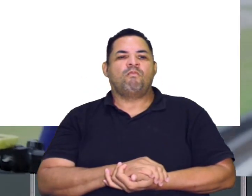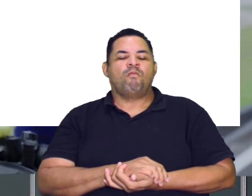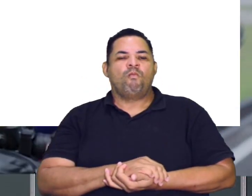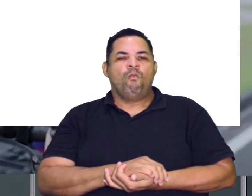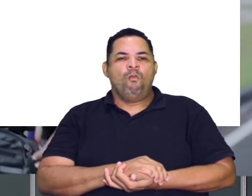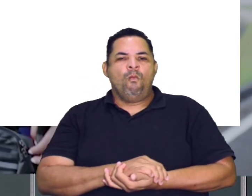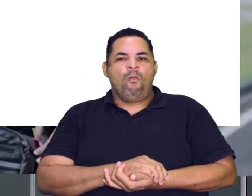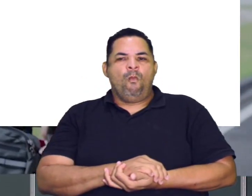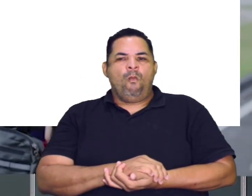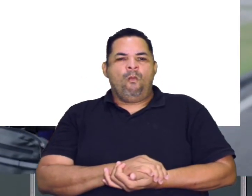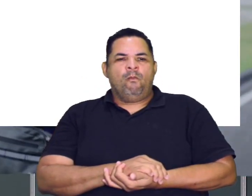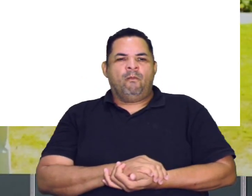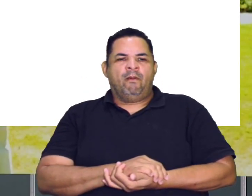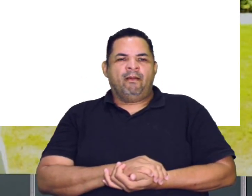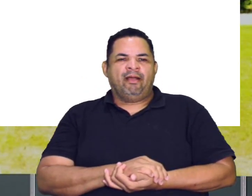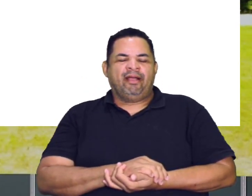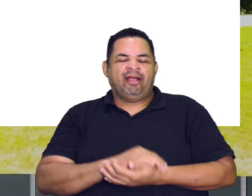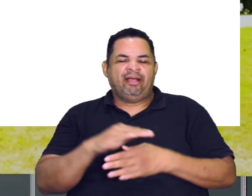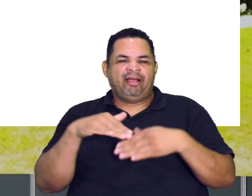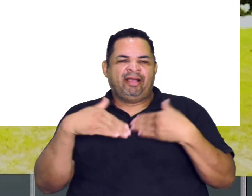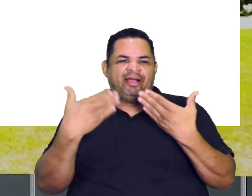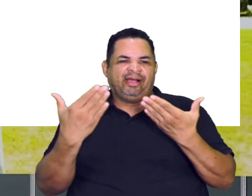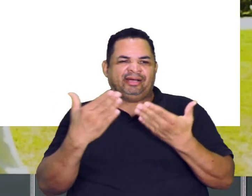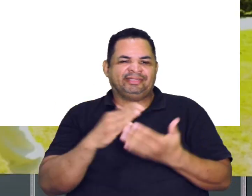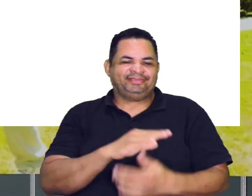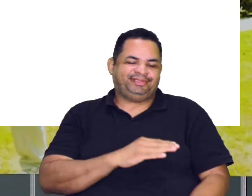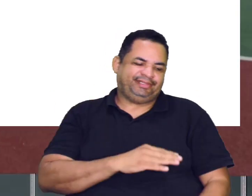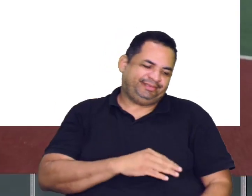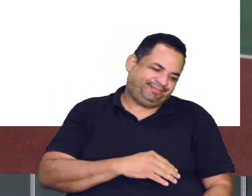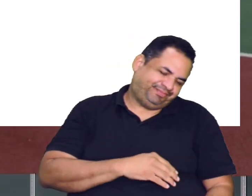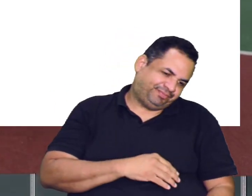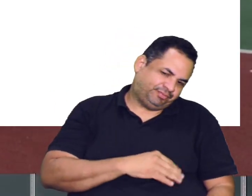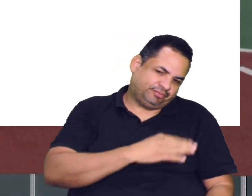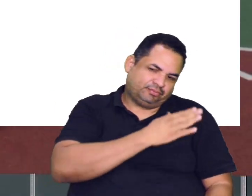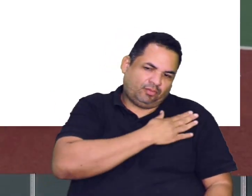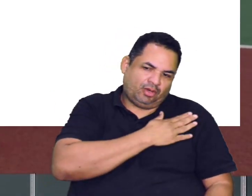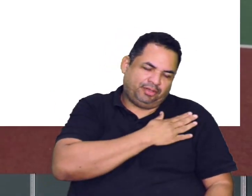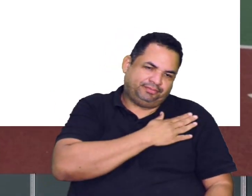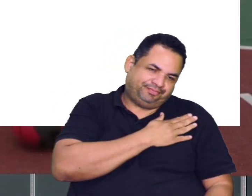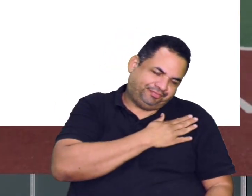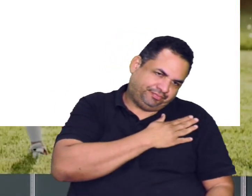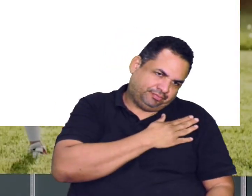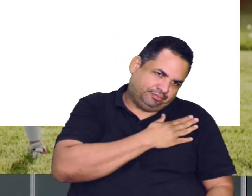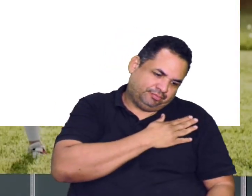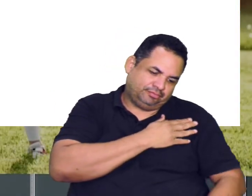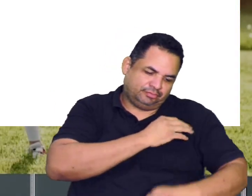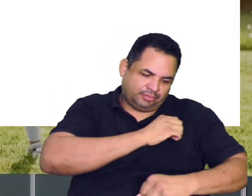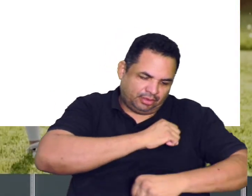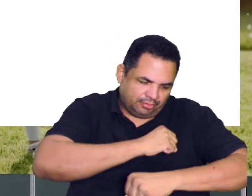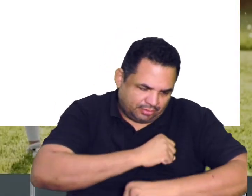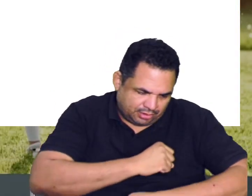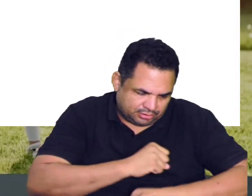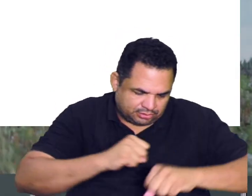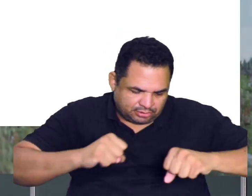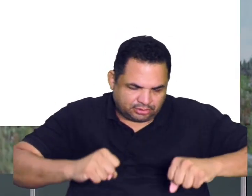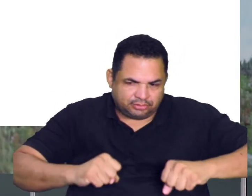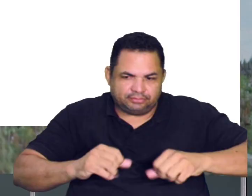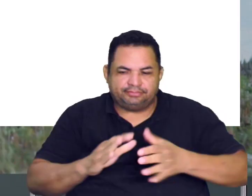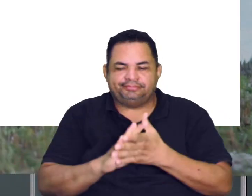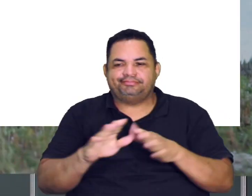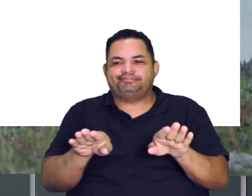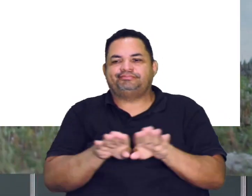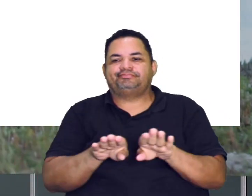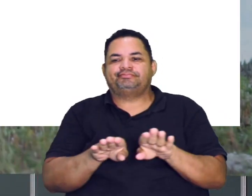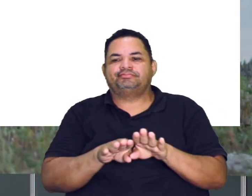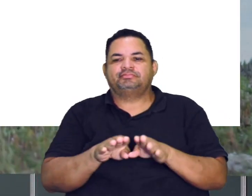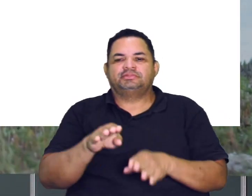Ah, muito bem, vocês falaram aí, quando está escorado aí na parede, quando está apoiado aí no braço da cadeira, você consegue